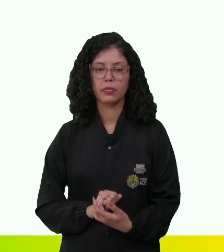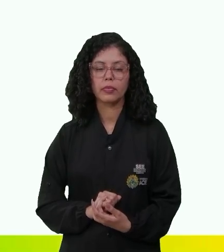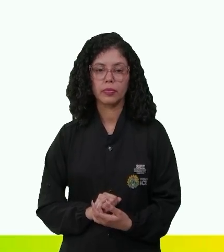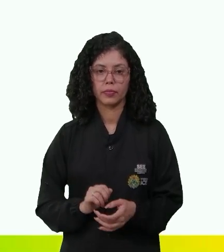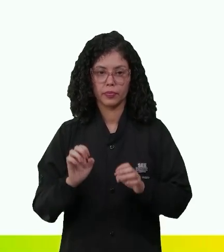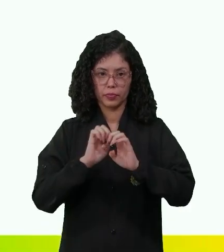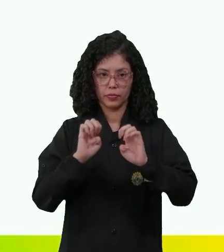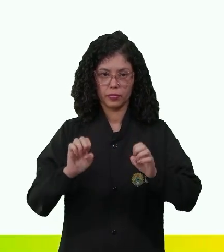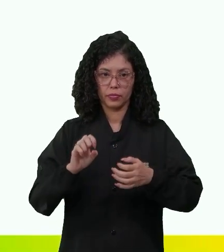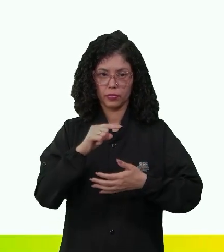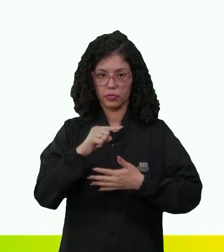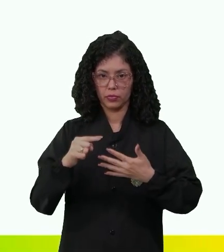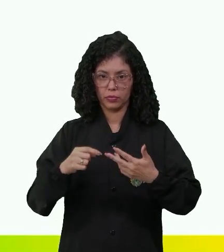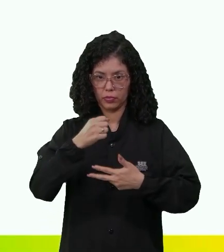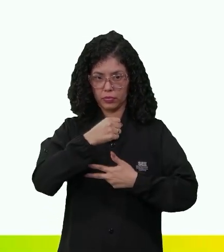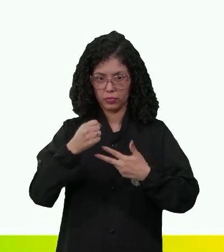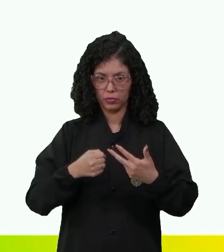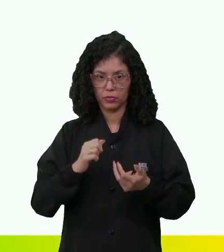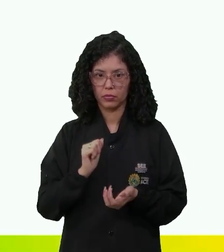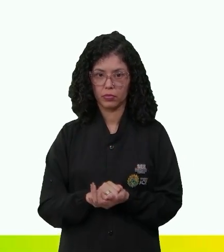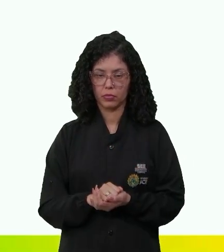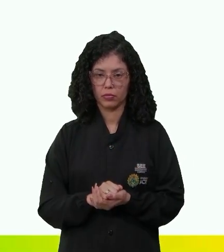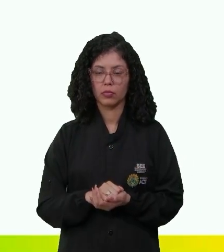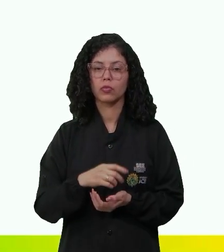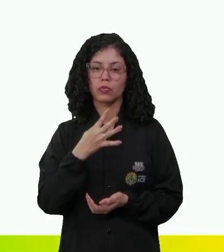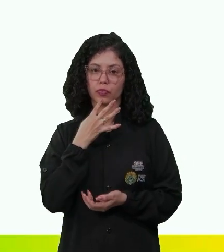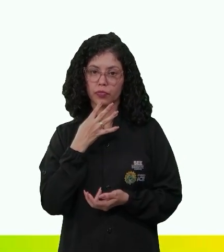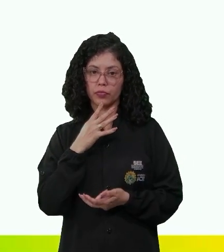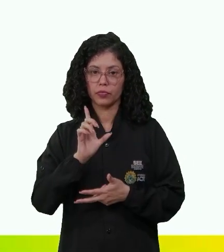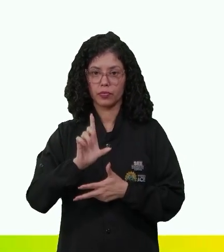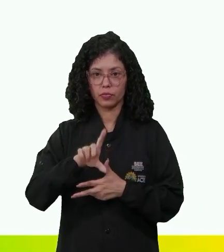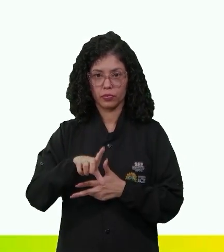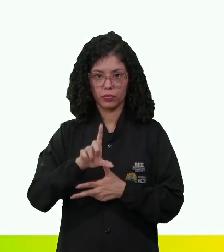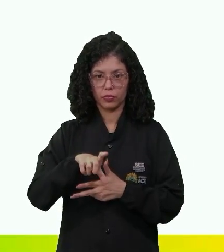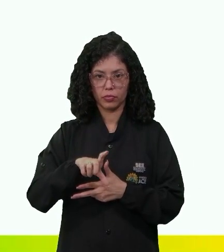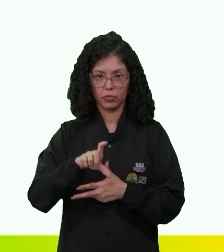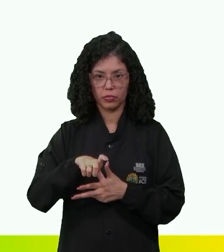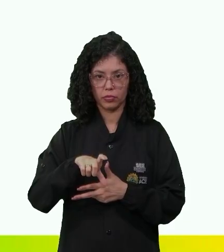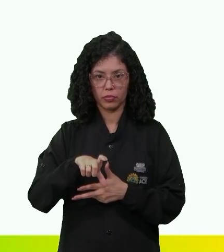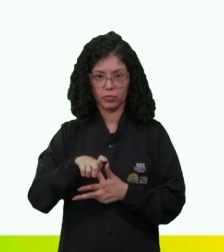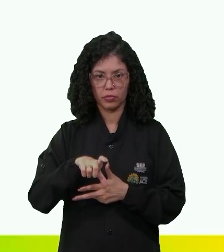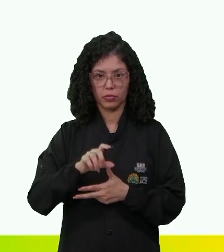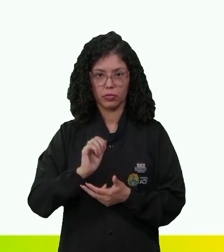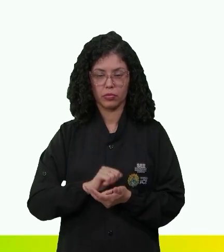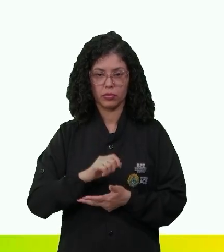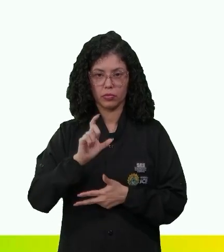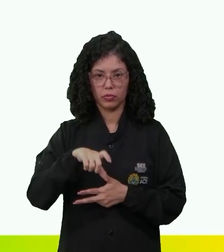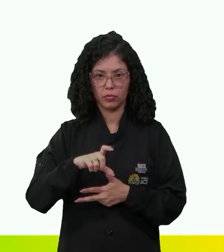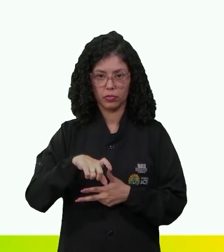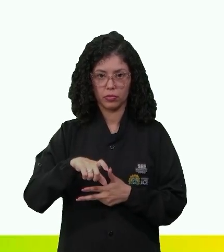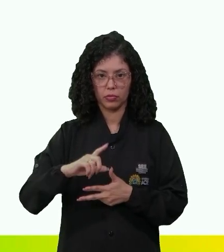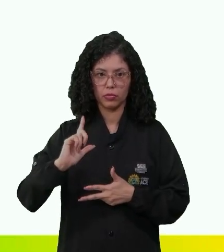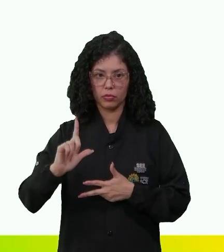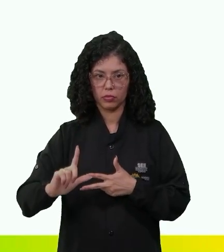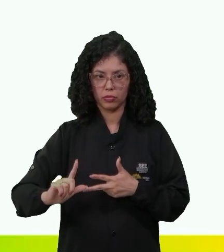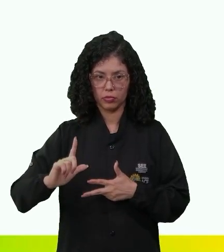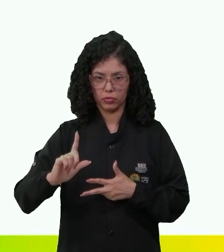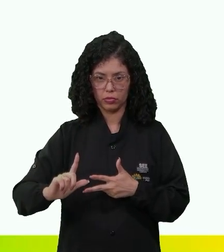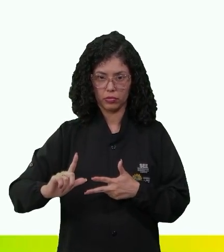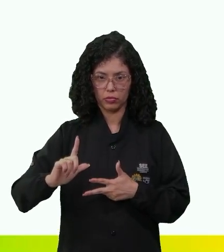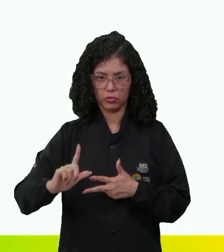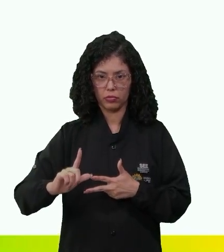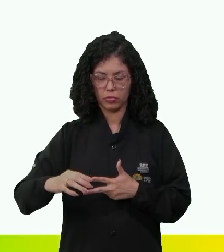e a estrutura de poder, que é aquela divisão que nós conhecemos entre os três poderes: o executivo,